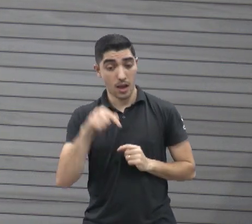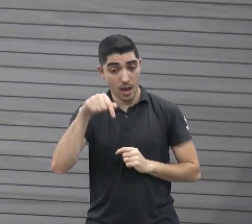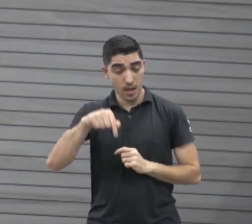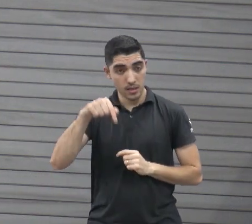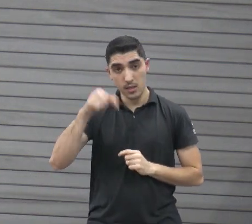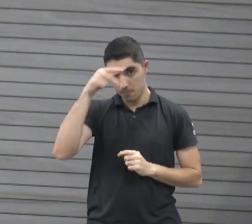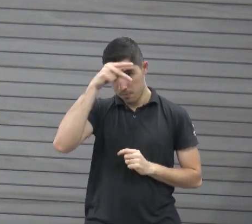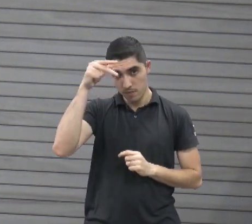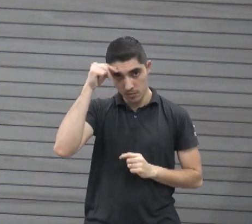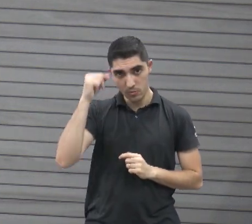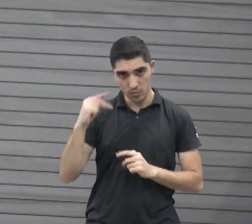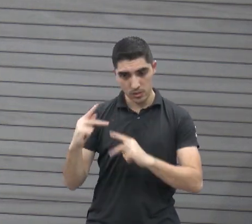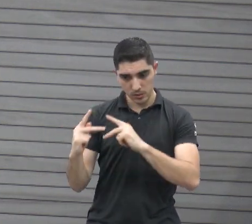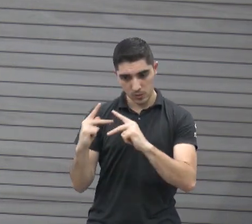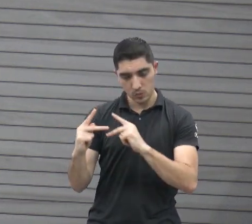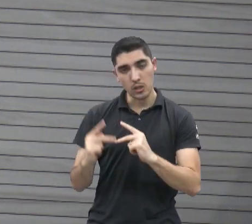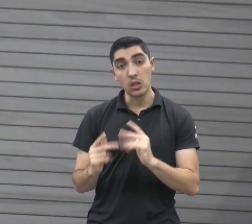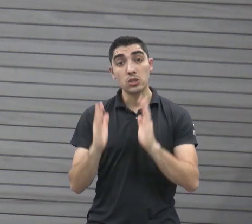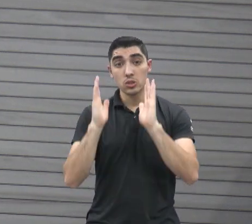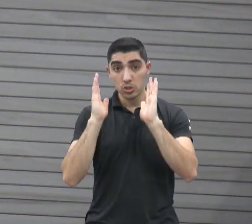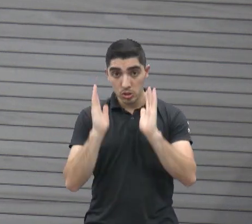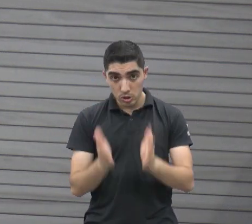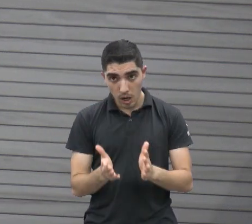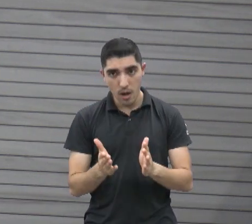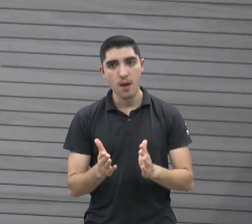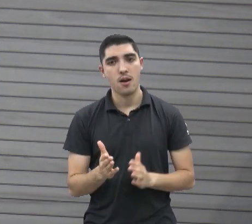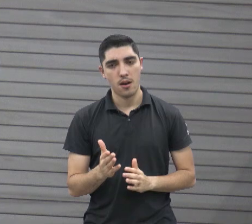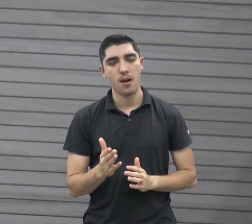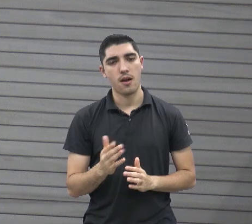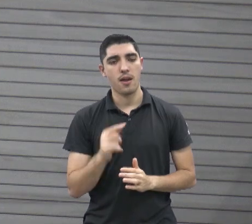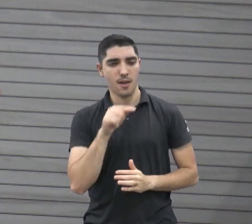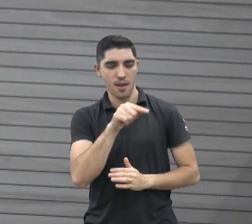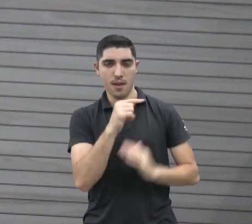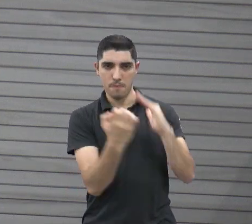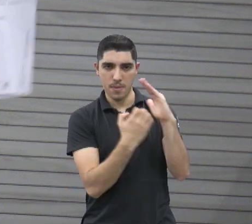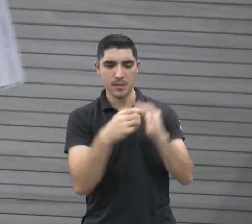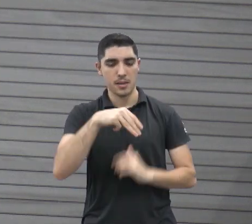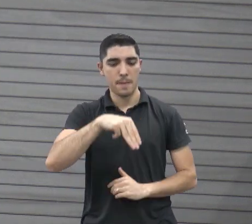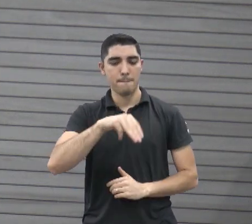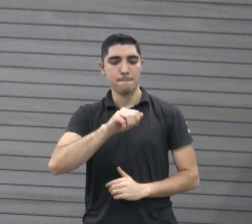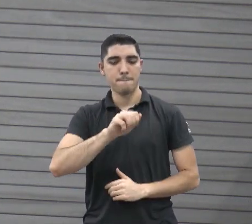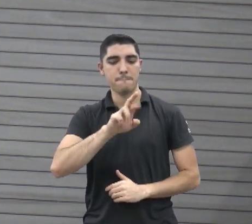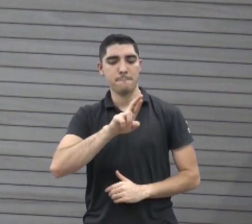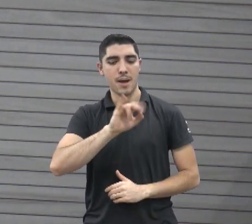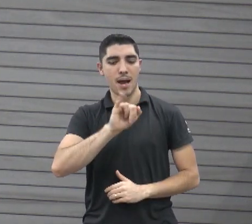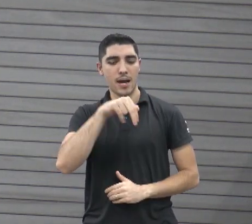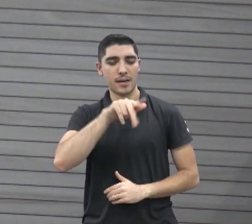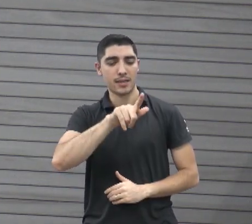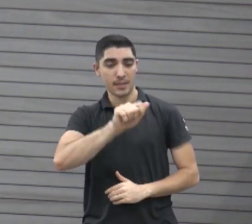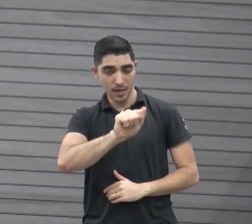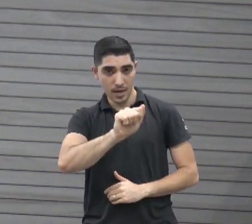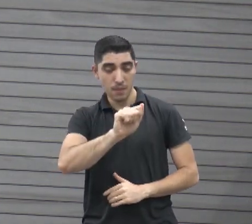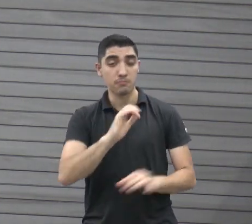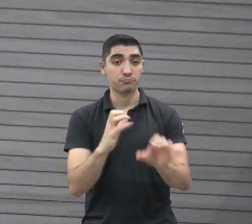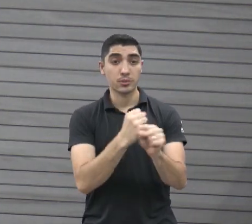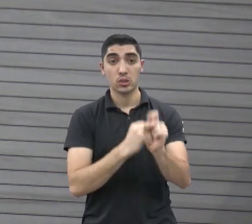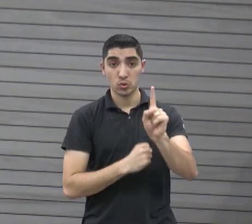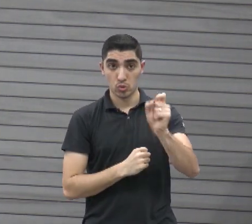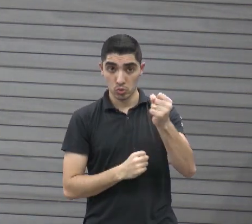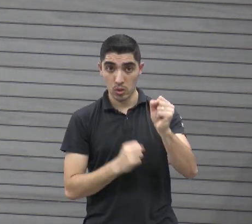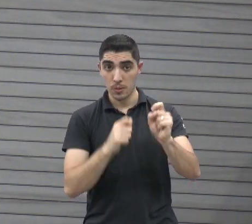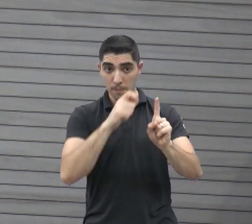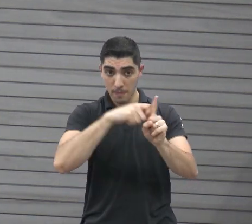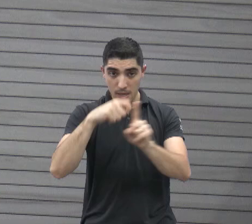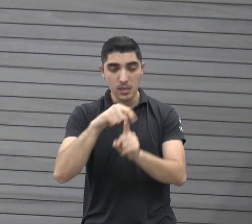uma prorrogação para a empresa Expresso Maringá por cerca de 18 meses para ficar as 3 empresas